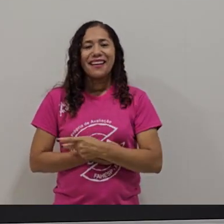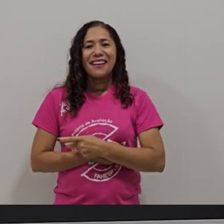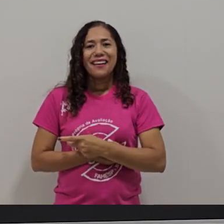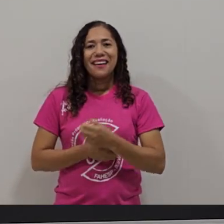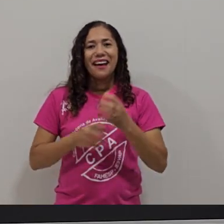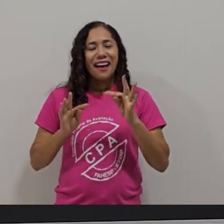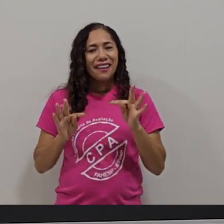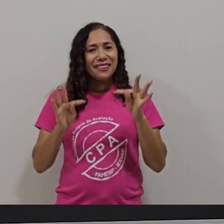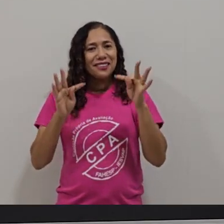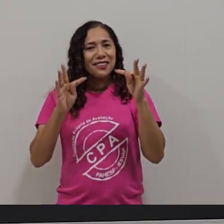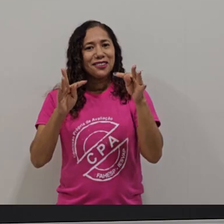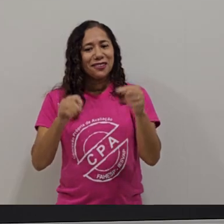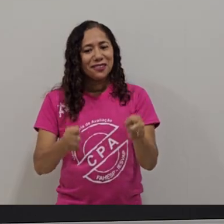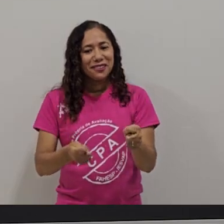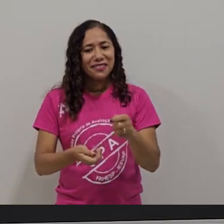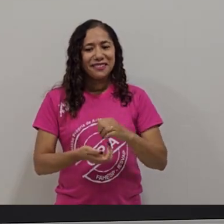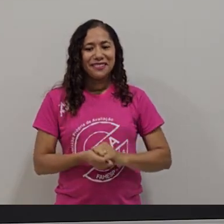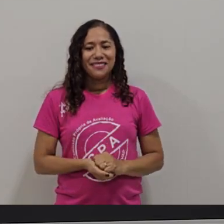pessoal